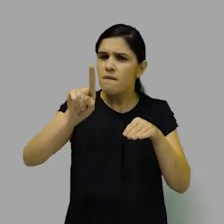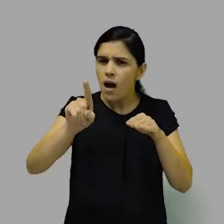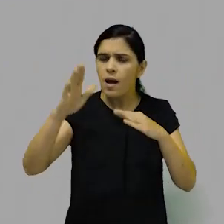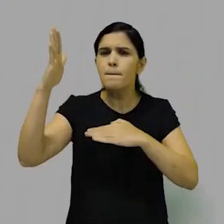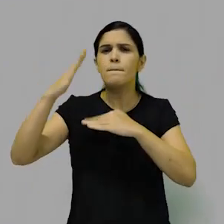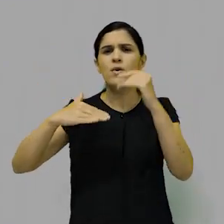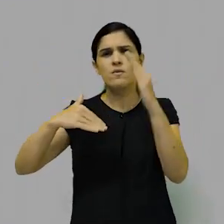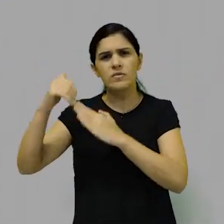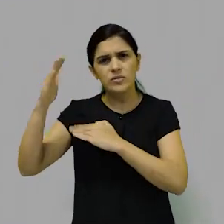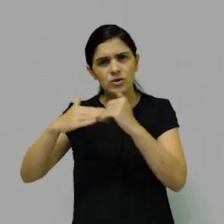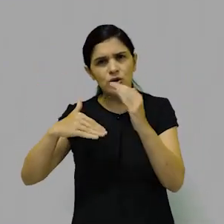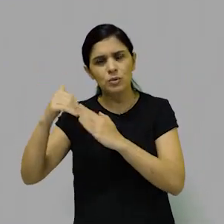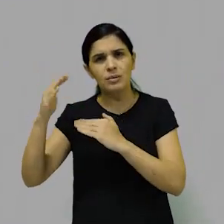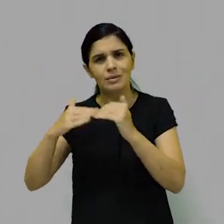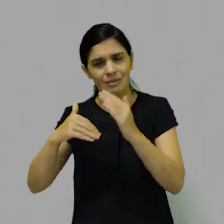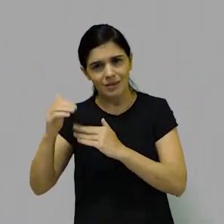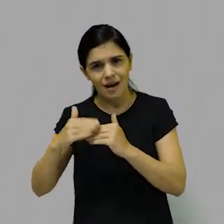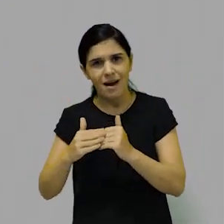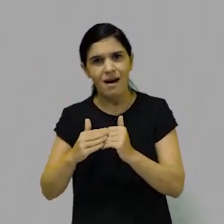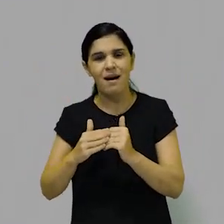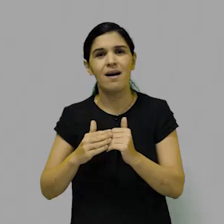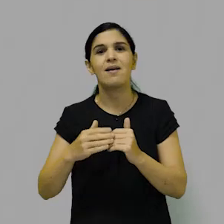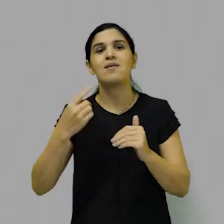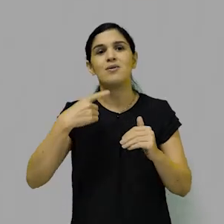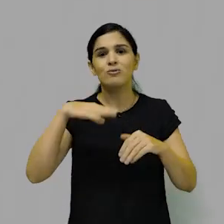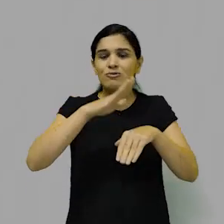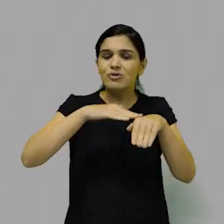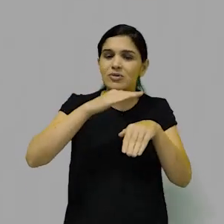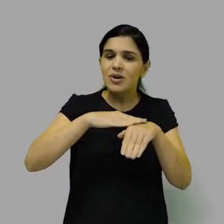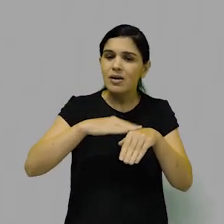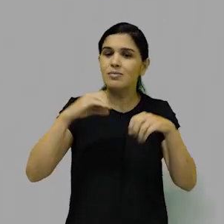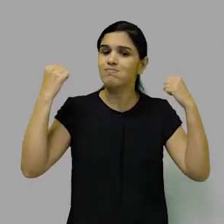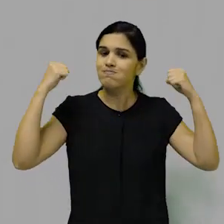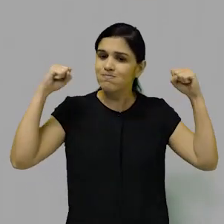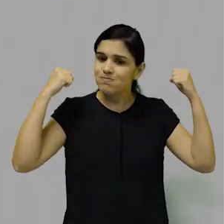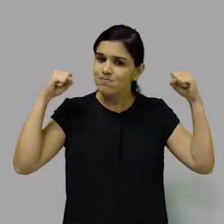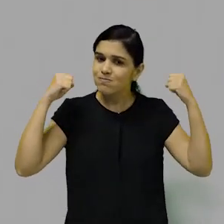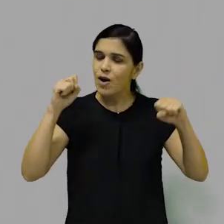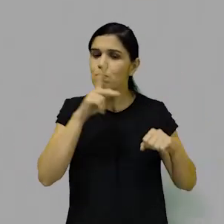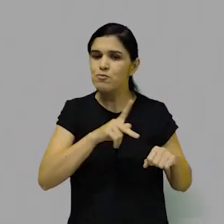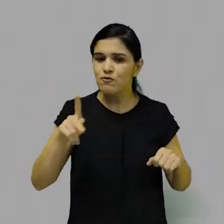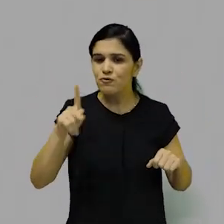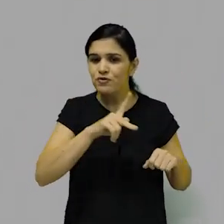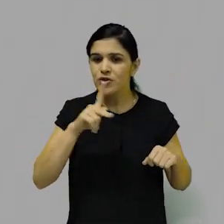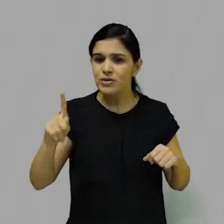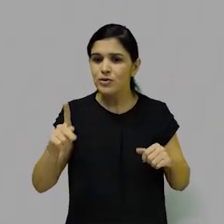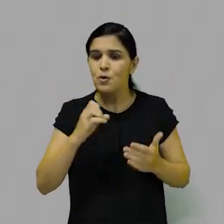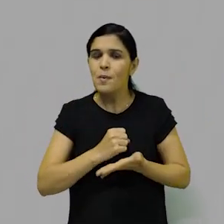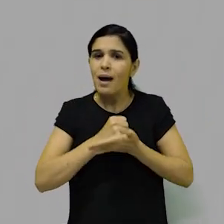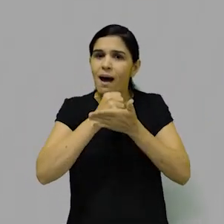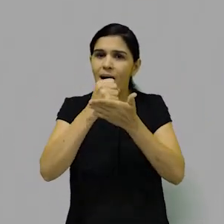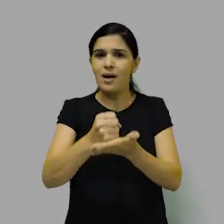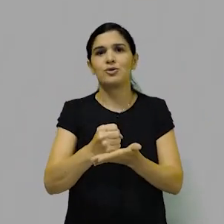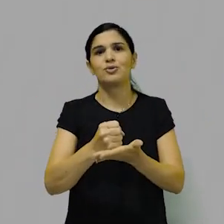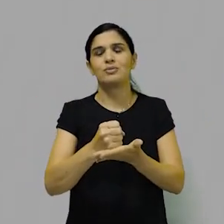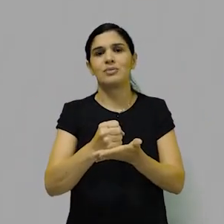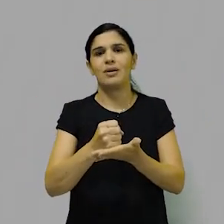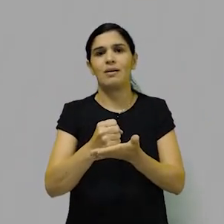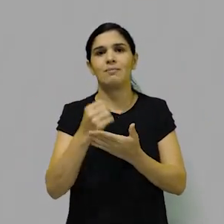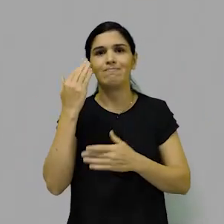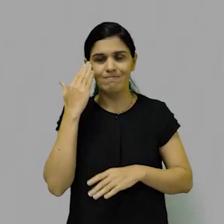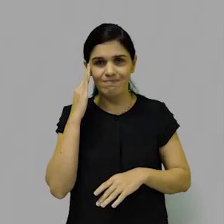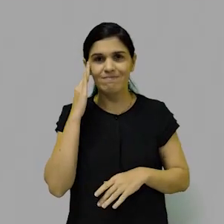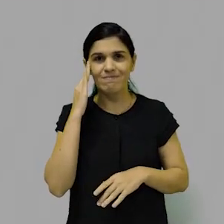dicas. Essas influenciadoras ganham muito dinheiro em cima de pessoas que são leigas, que não têm